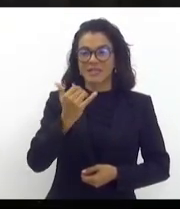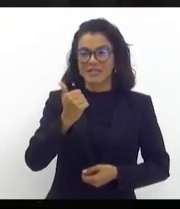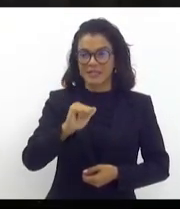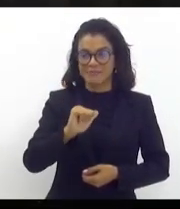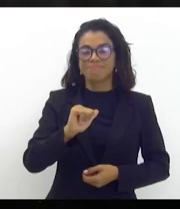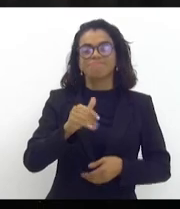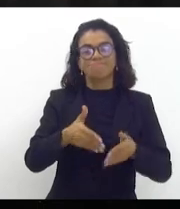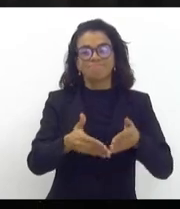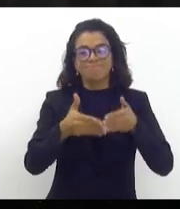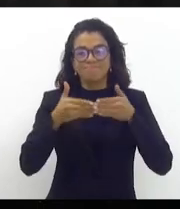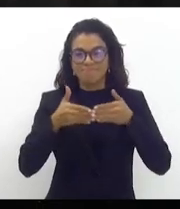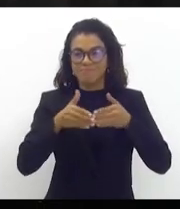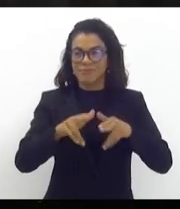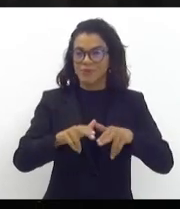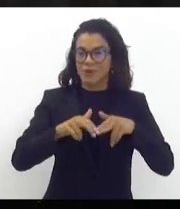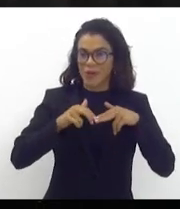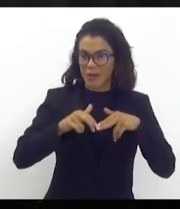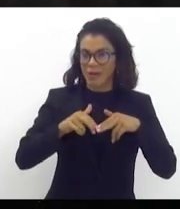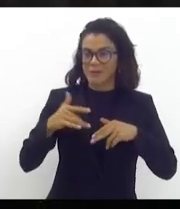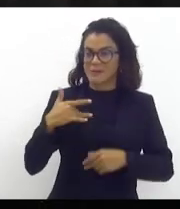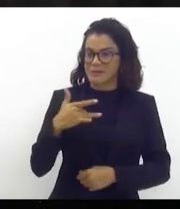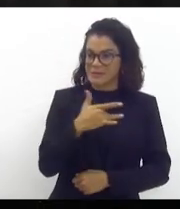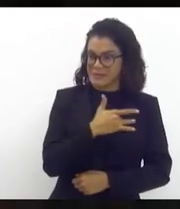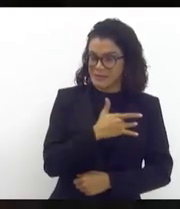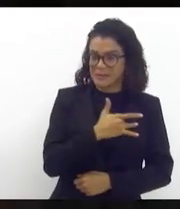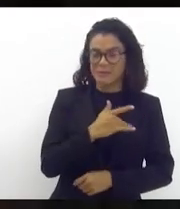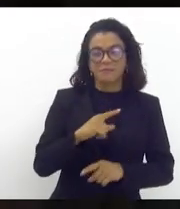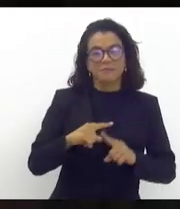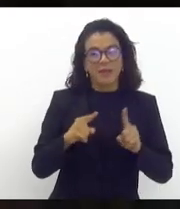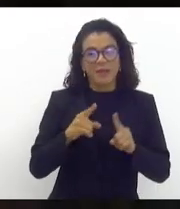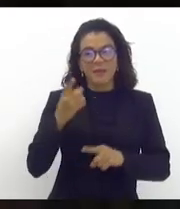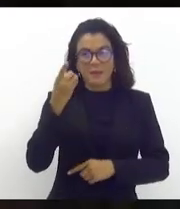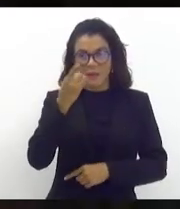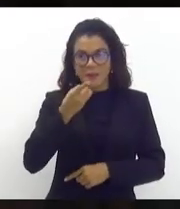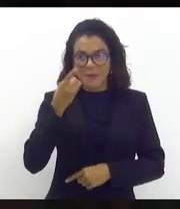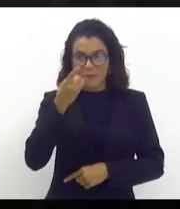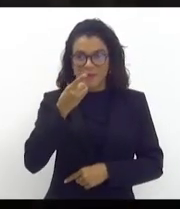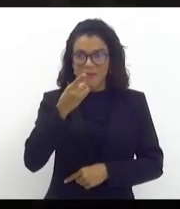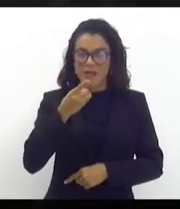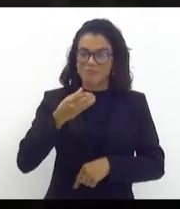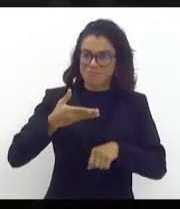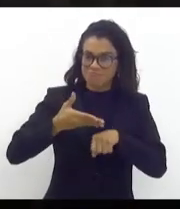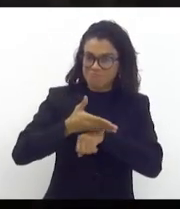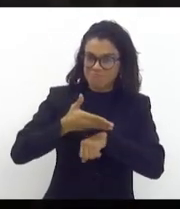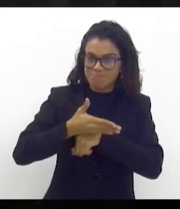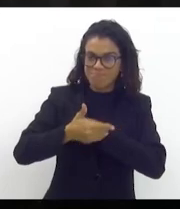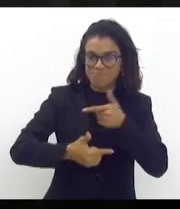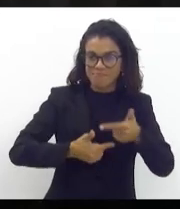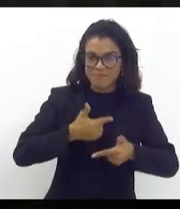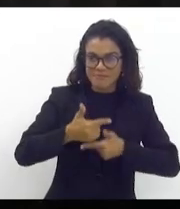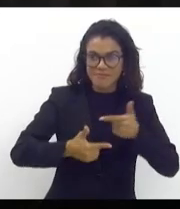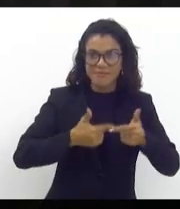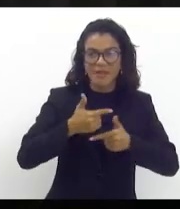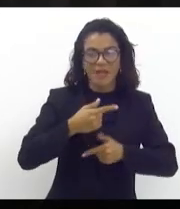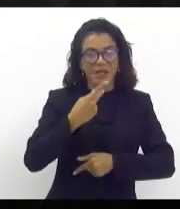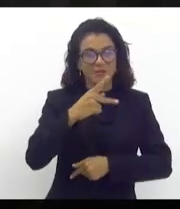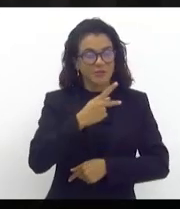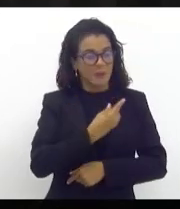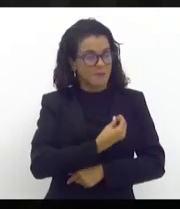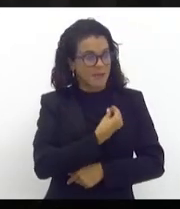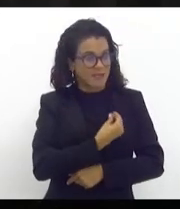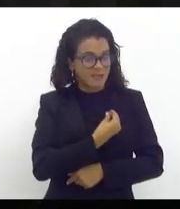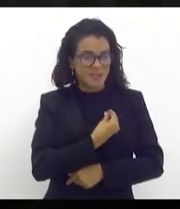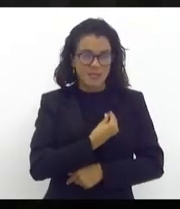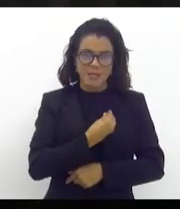alguns dias por conta de questões de saúde, mas uma deputada sempre muito assídua, e queria dizer que a sua presença, o